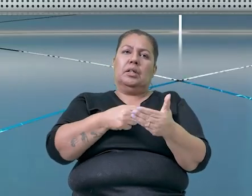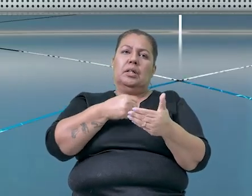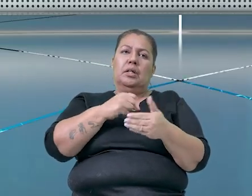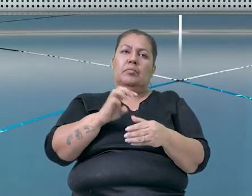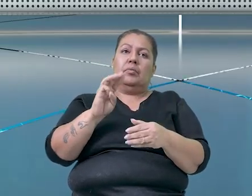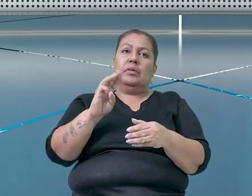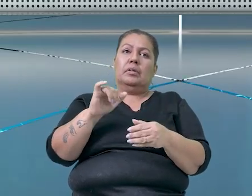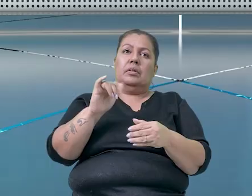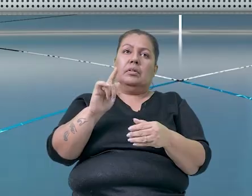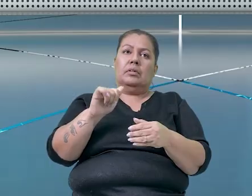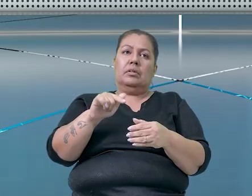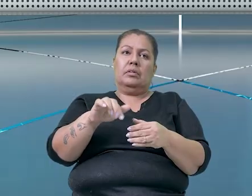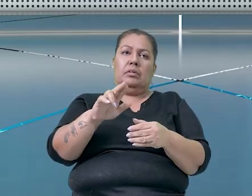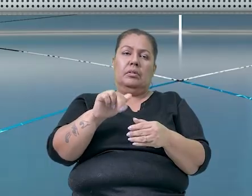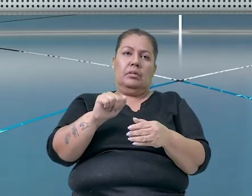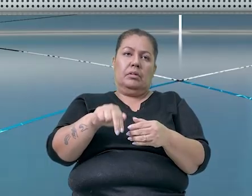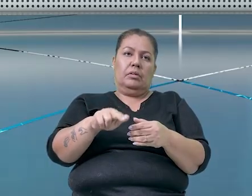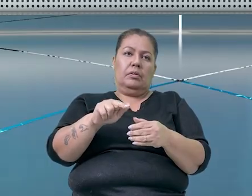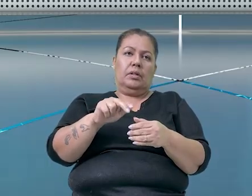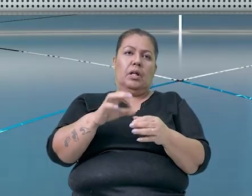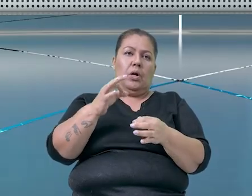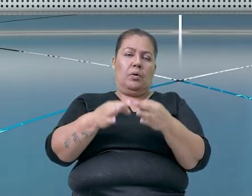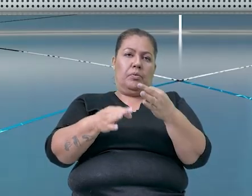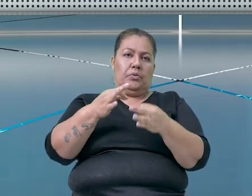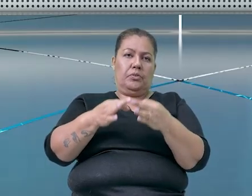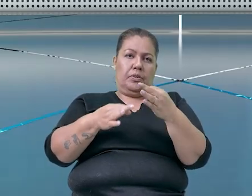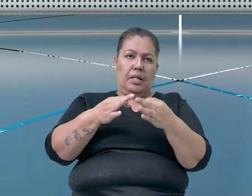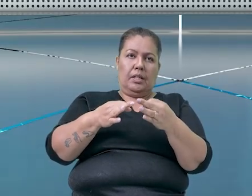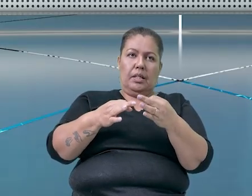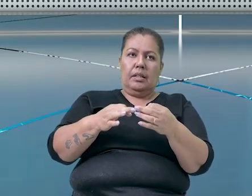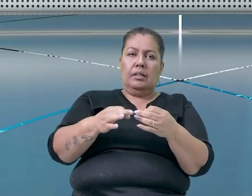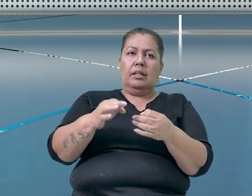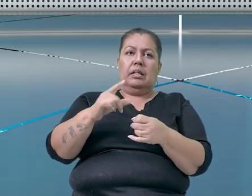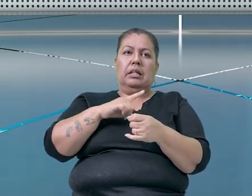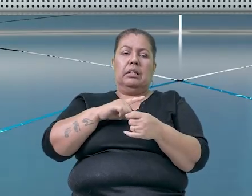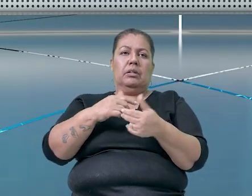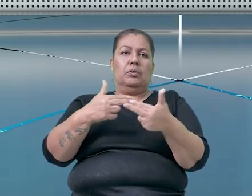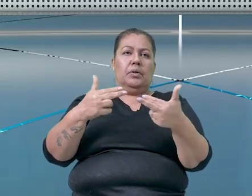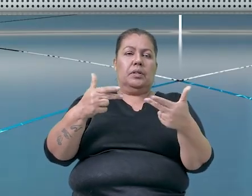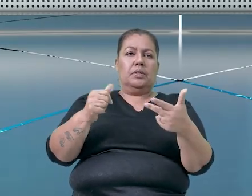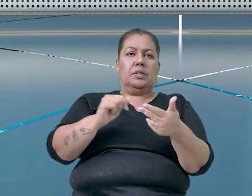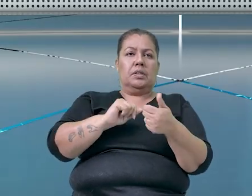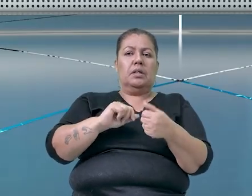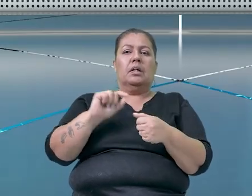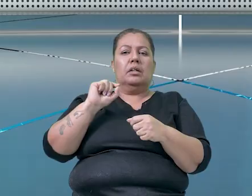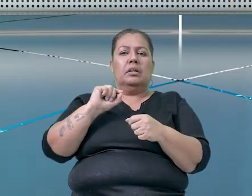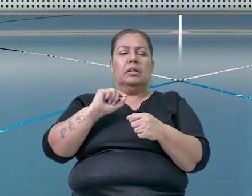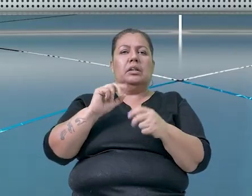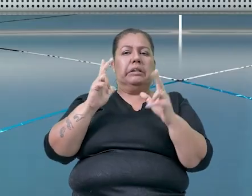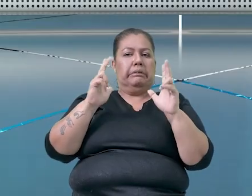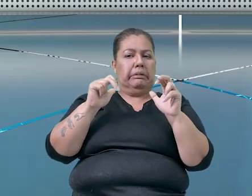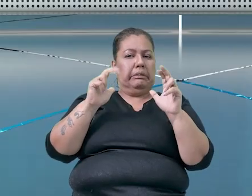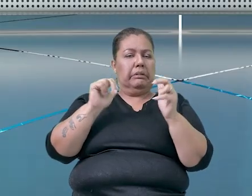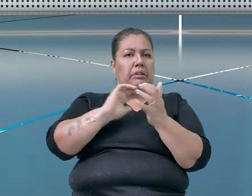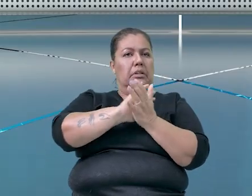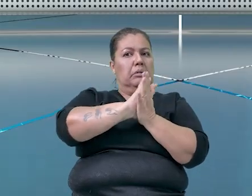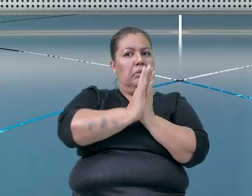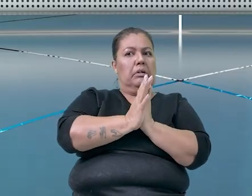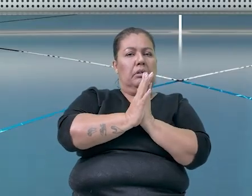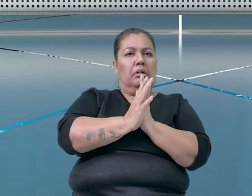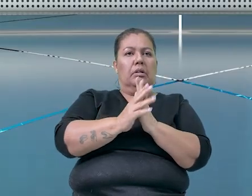William Nascimento como o Judiciário tem lidado com as ações e omissões nesse tema, que vem ganhando